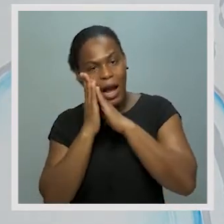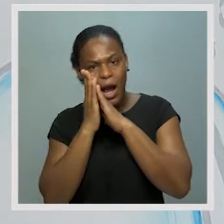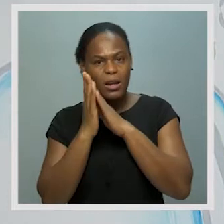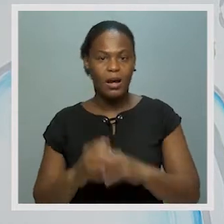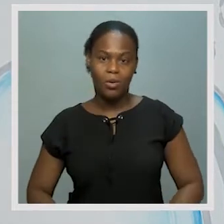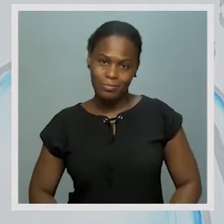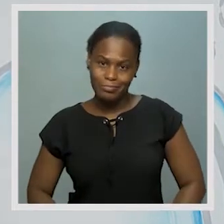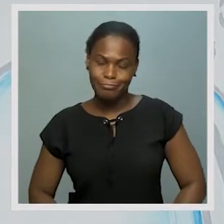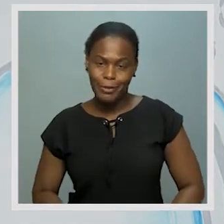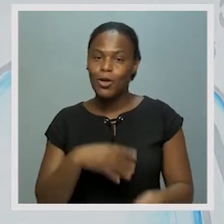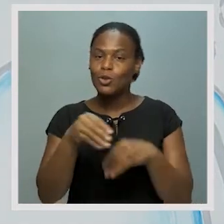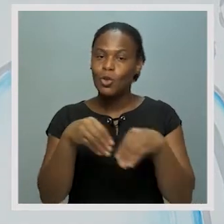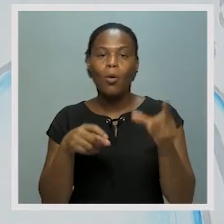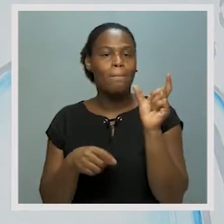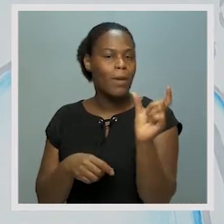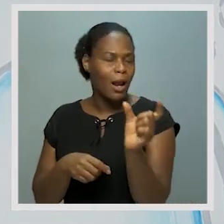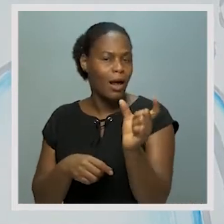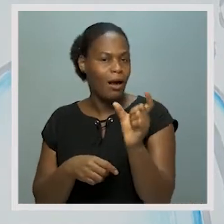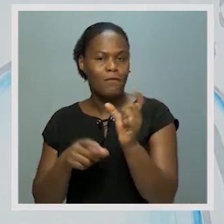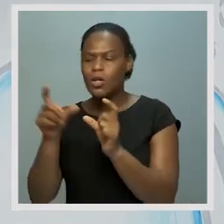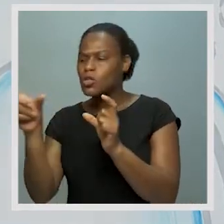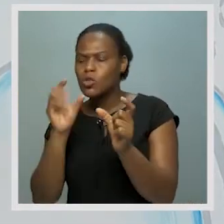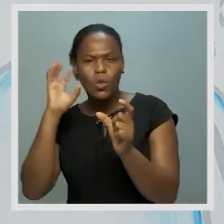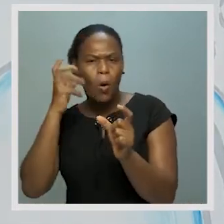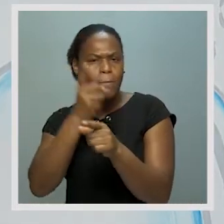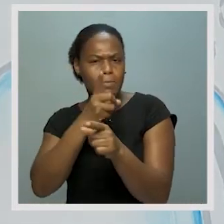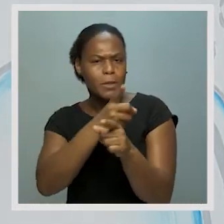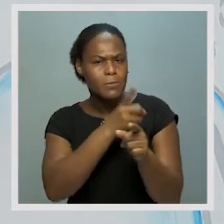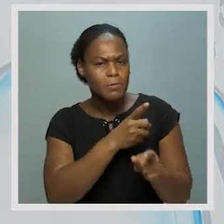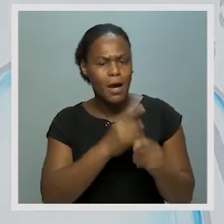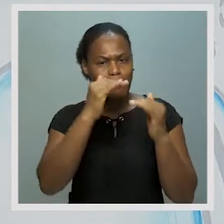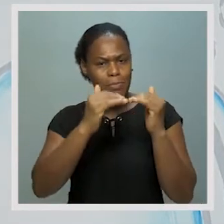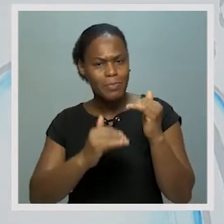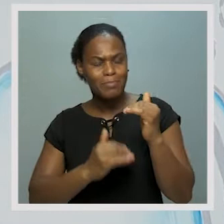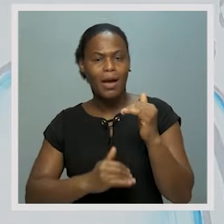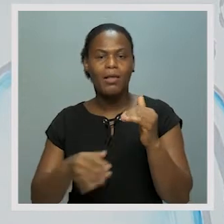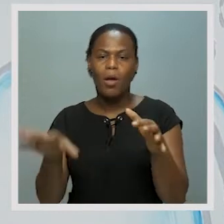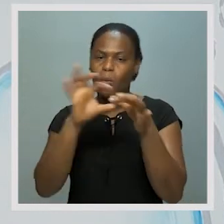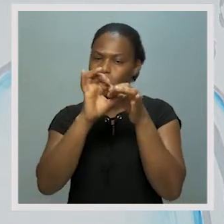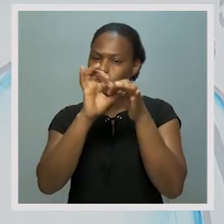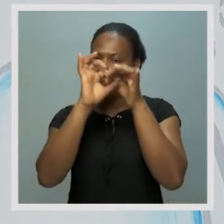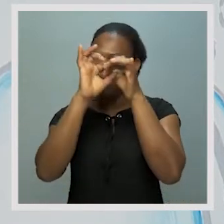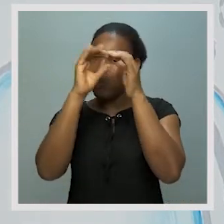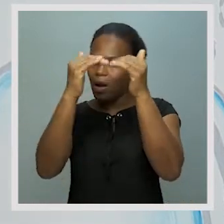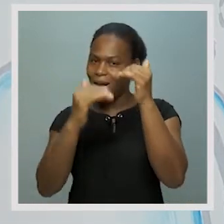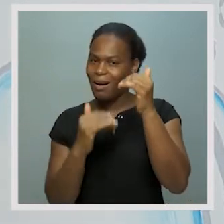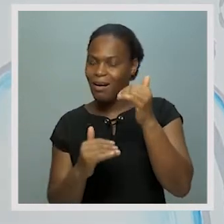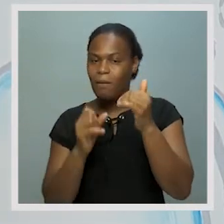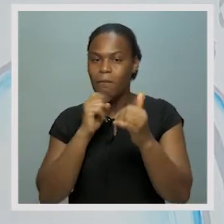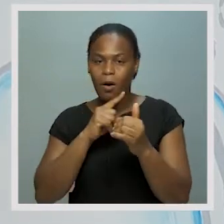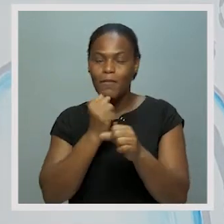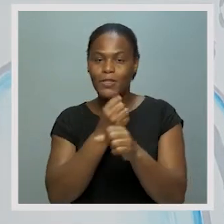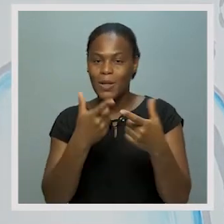uma série daquilo que se chama jogos de palavras, rima e sonoridade e também há um compasso. Nós podemos encontrar